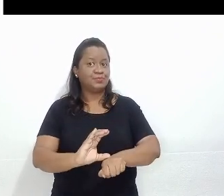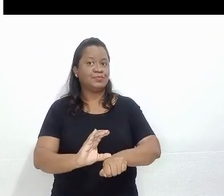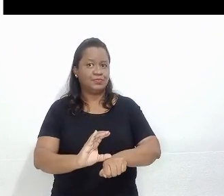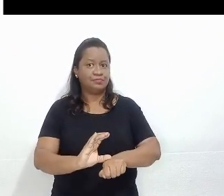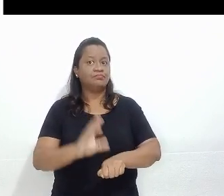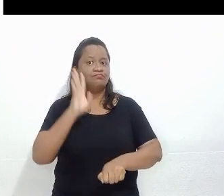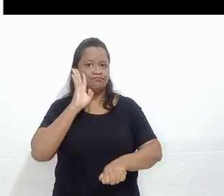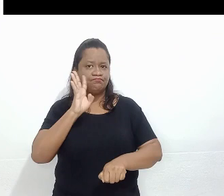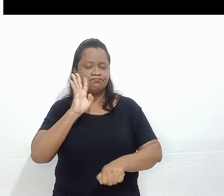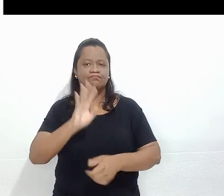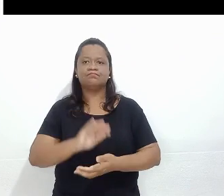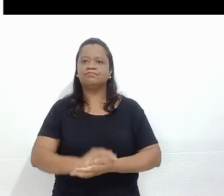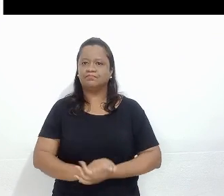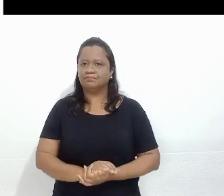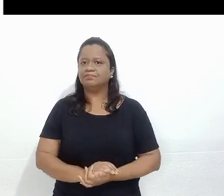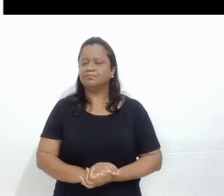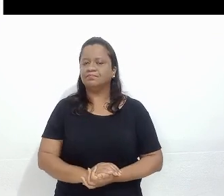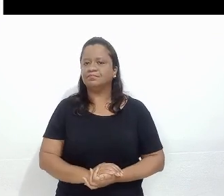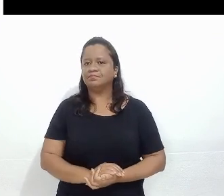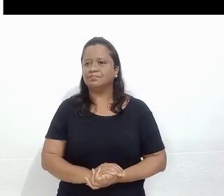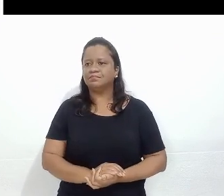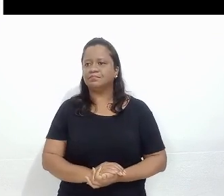legal. Um ator